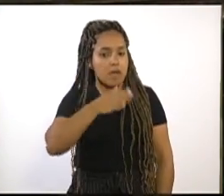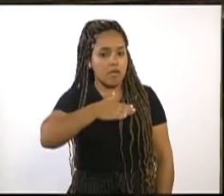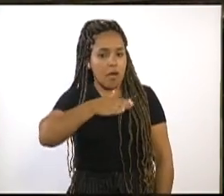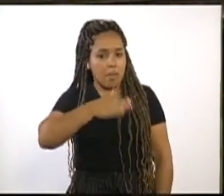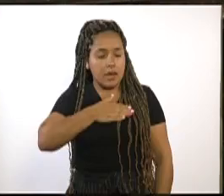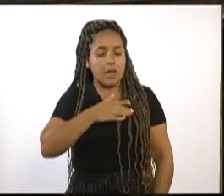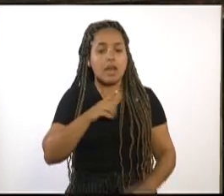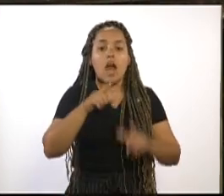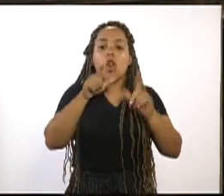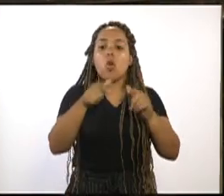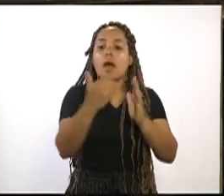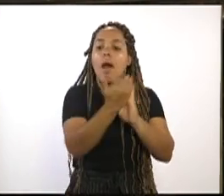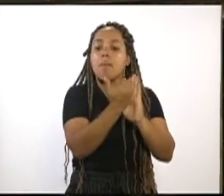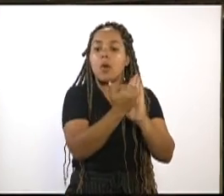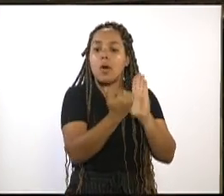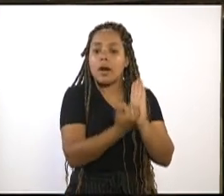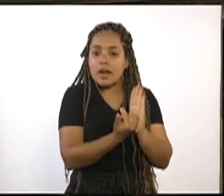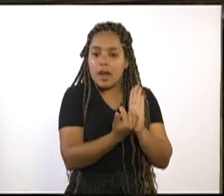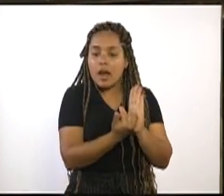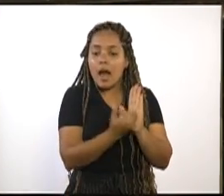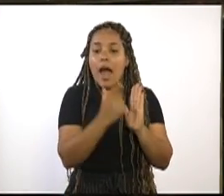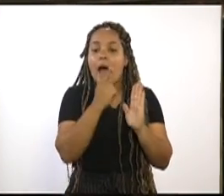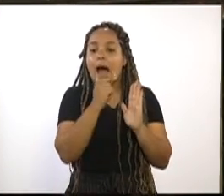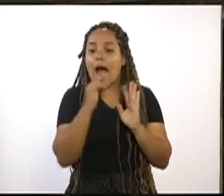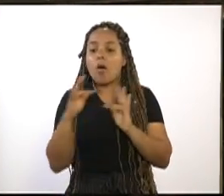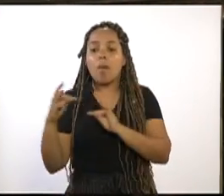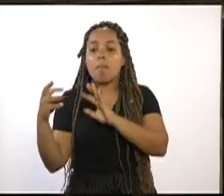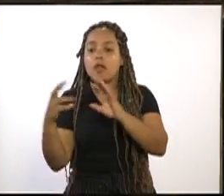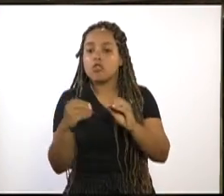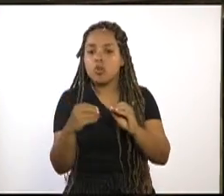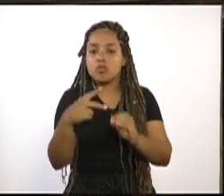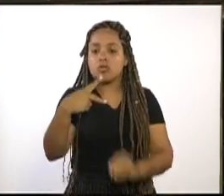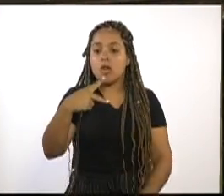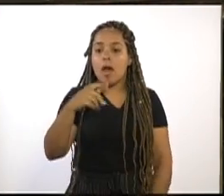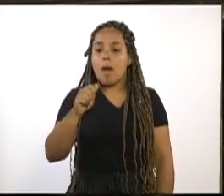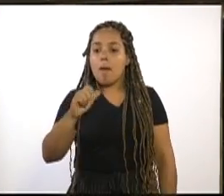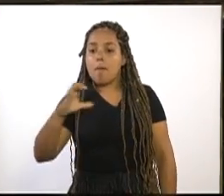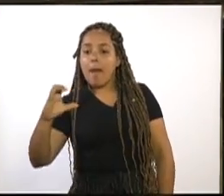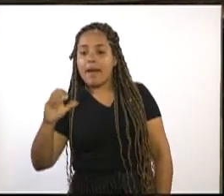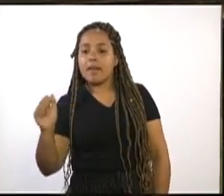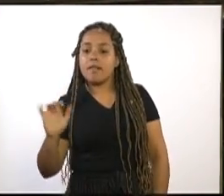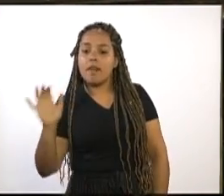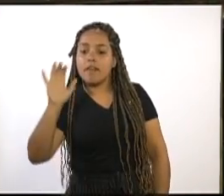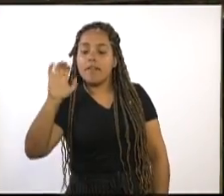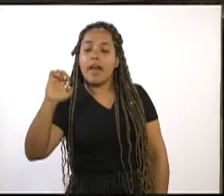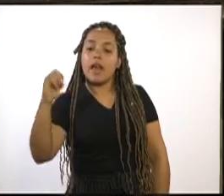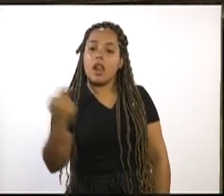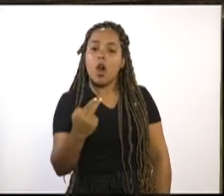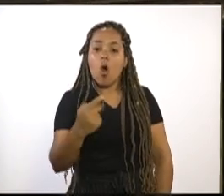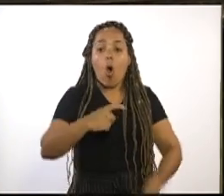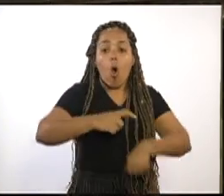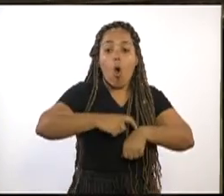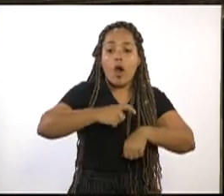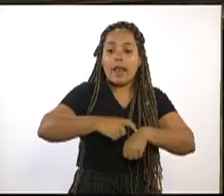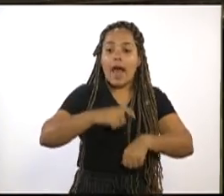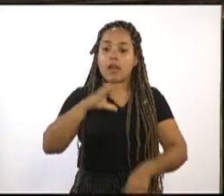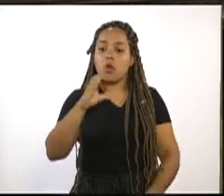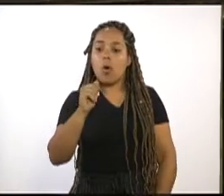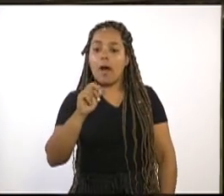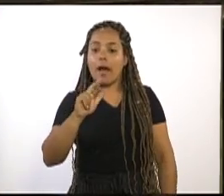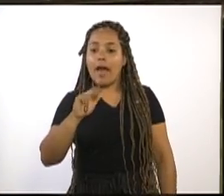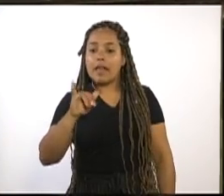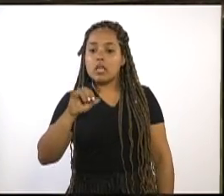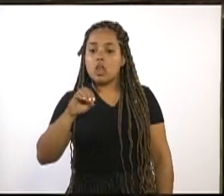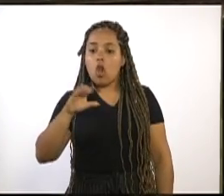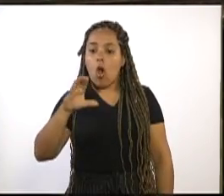Morar Carioca e no programa Água para Todos, talvez muita gente aqui, e eu, né, que bom que